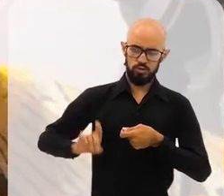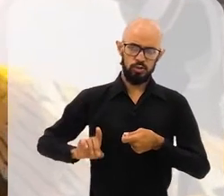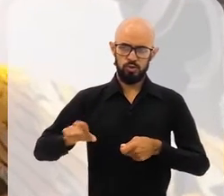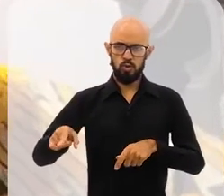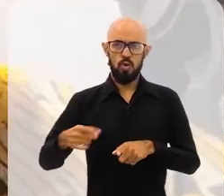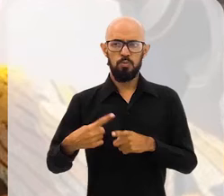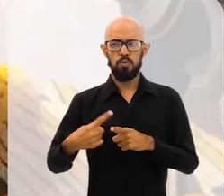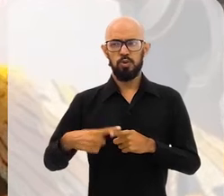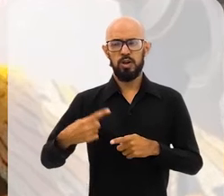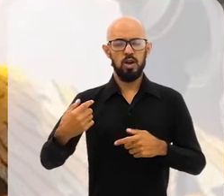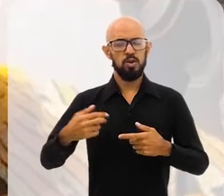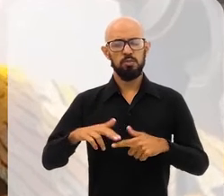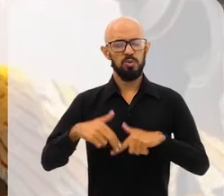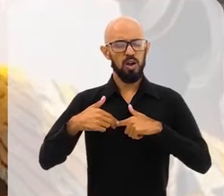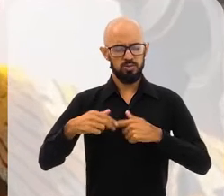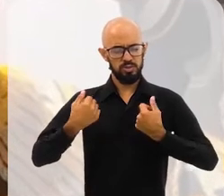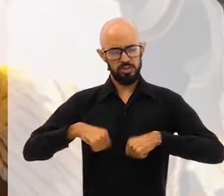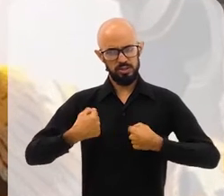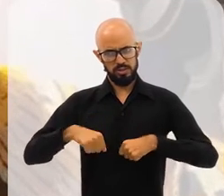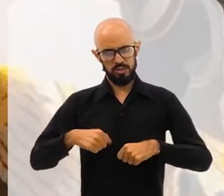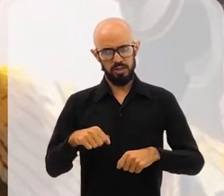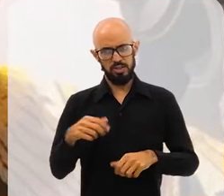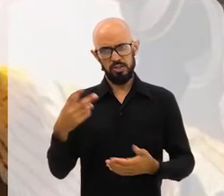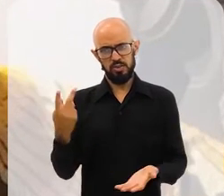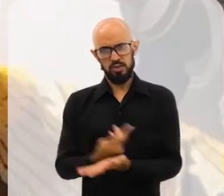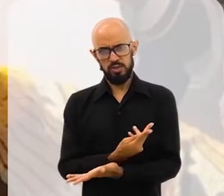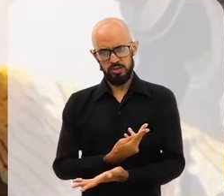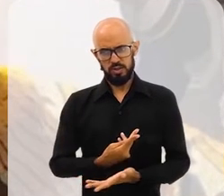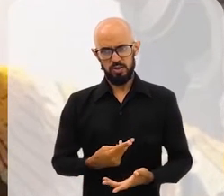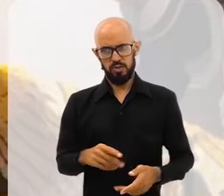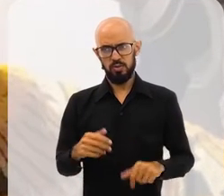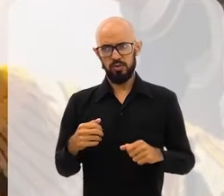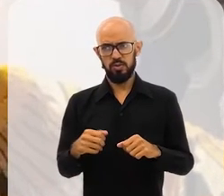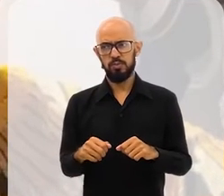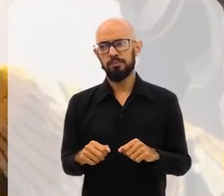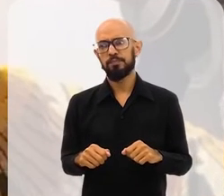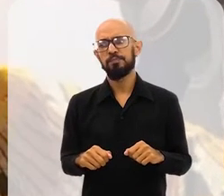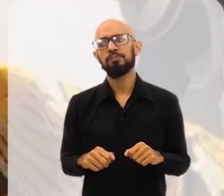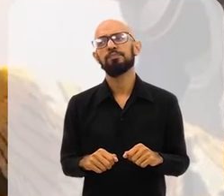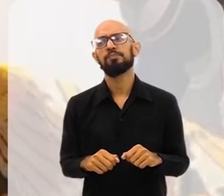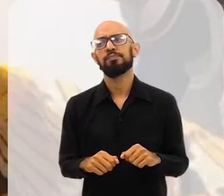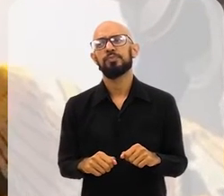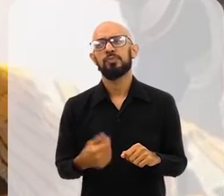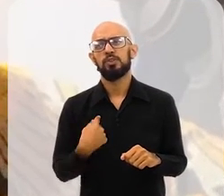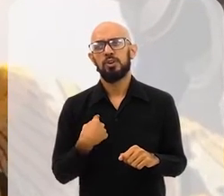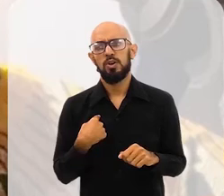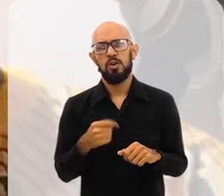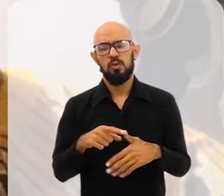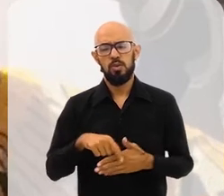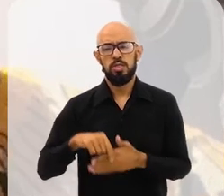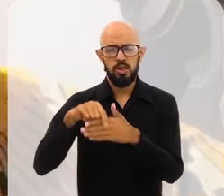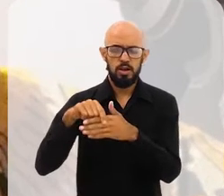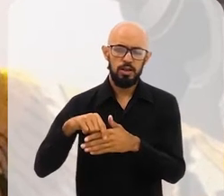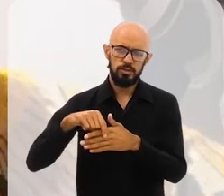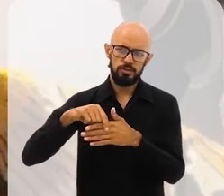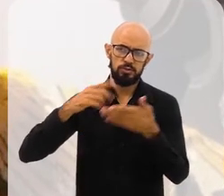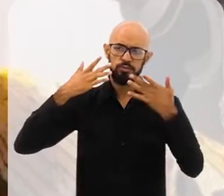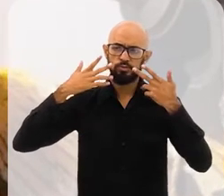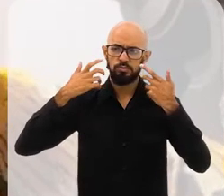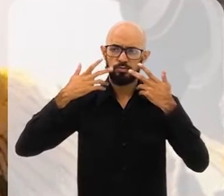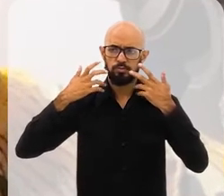por algumas necessidades alguns processos que aconteceram e por um necessário eu estivesse à frente